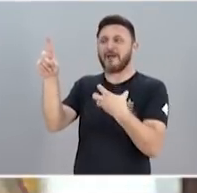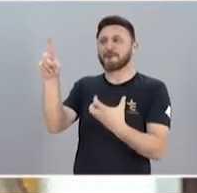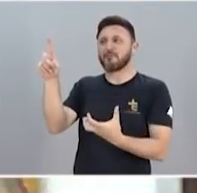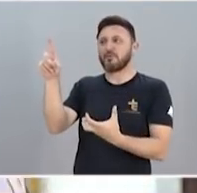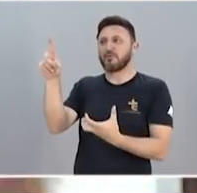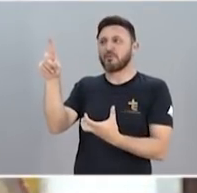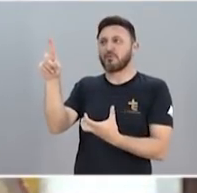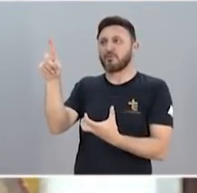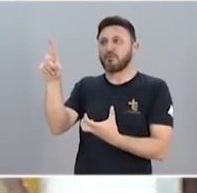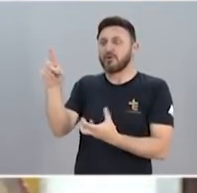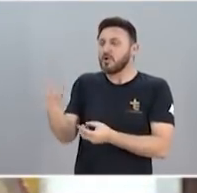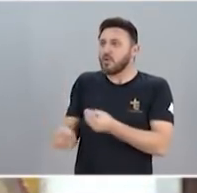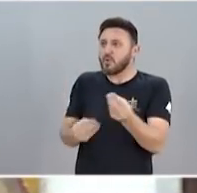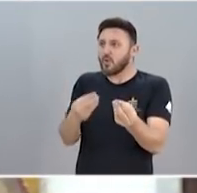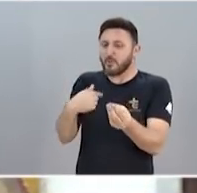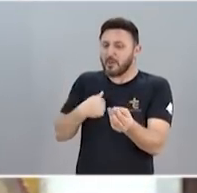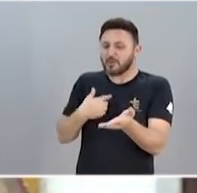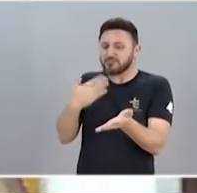como é que eu interpreto?